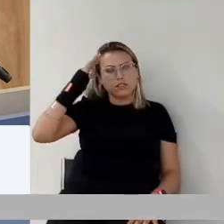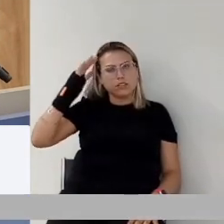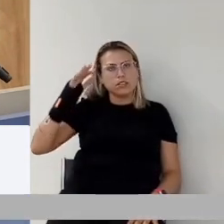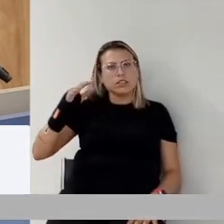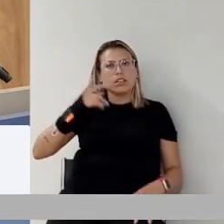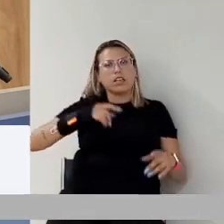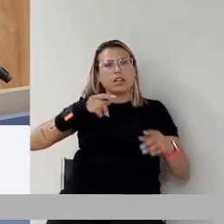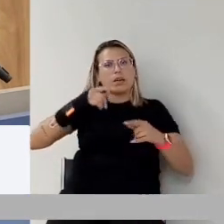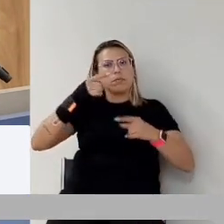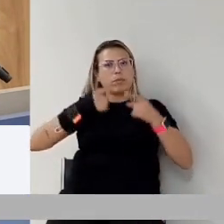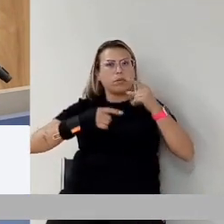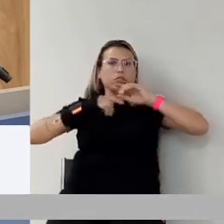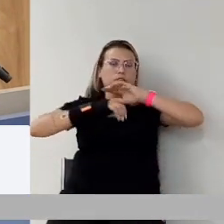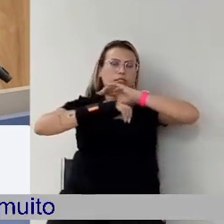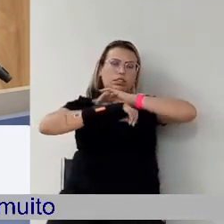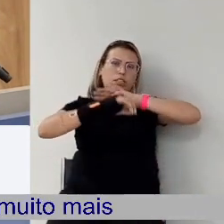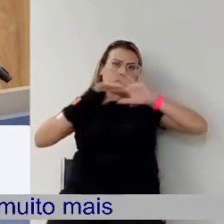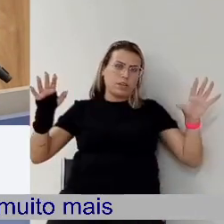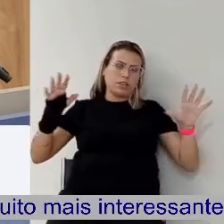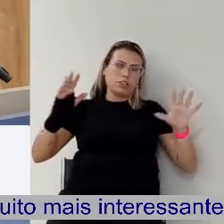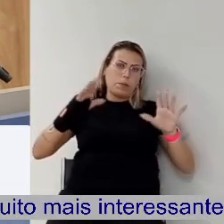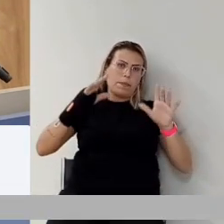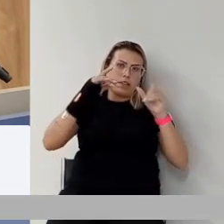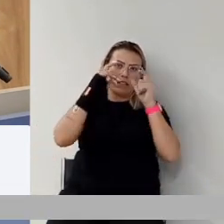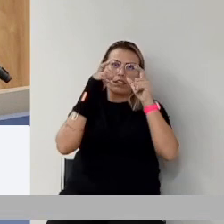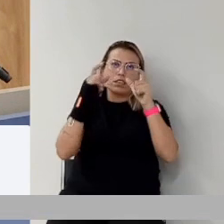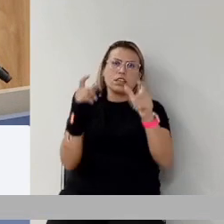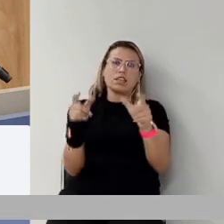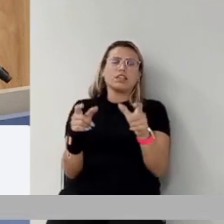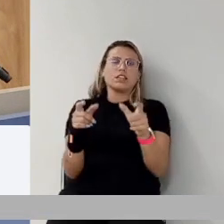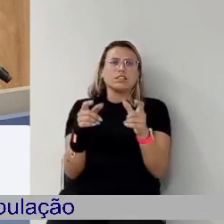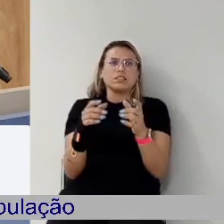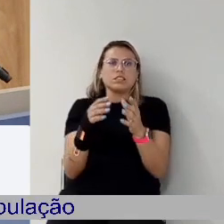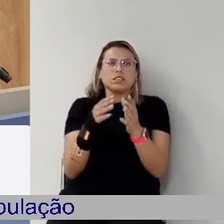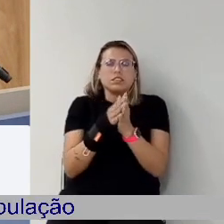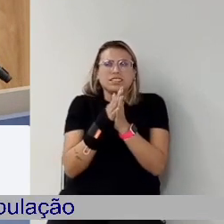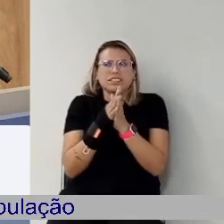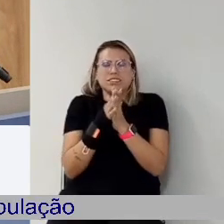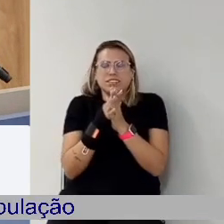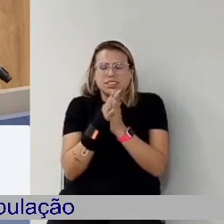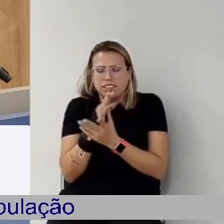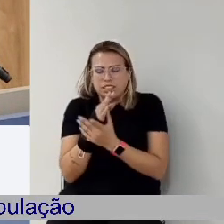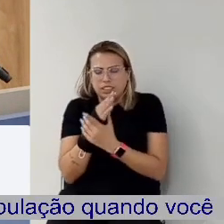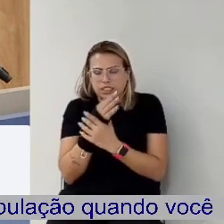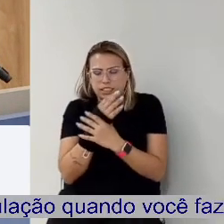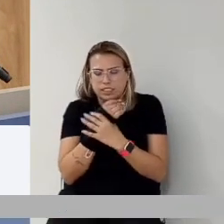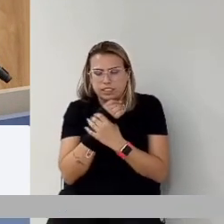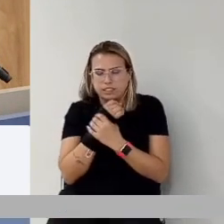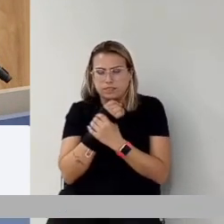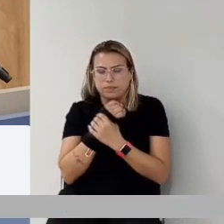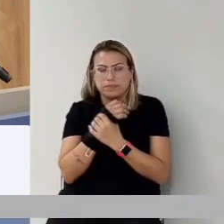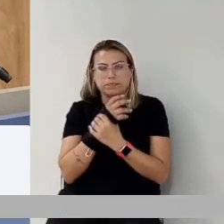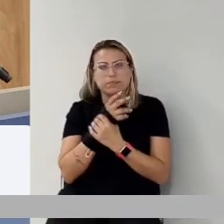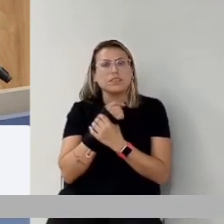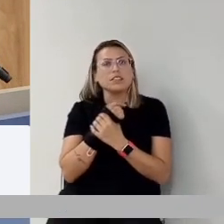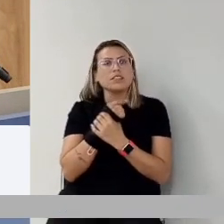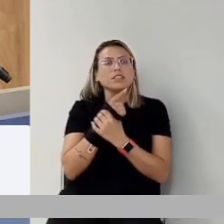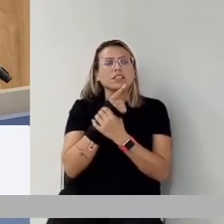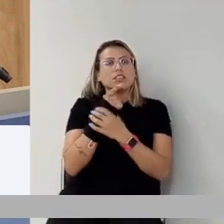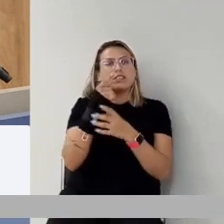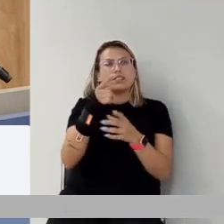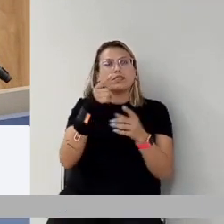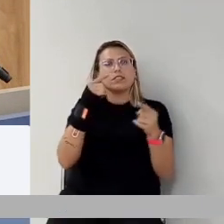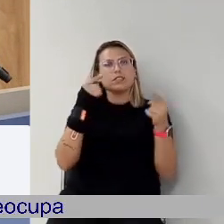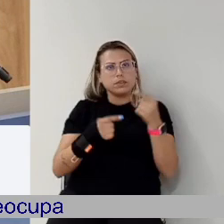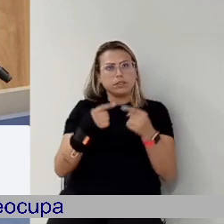Transparente é muito mais interessante pra gente possa falar para a população quando você faz uma política Parente você não se